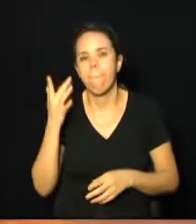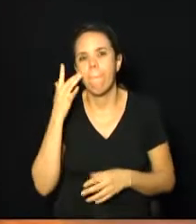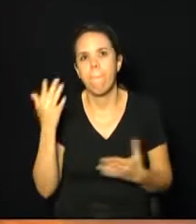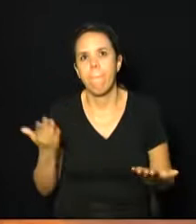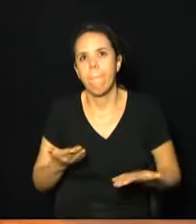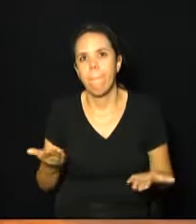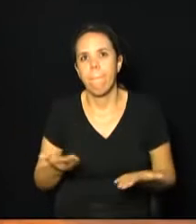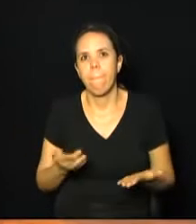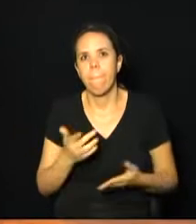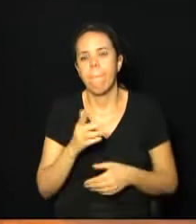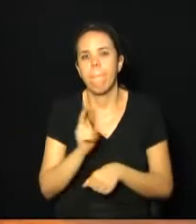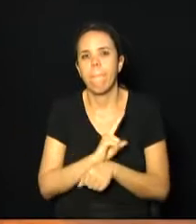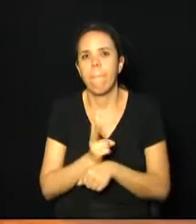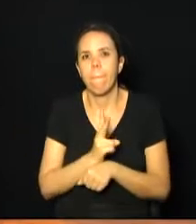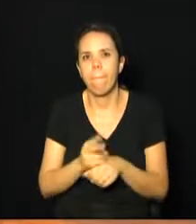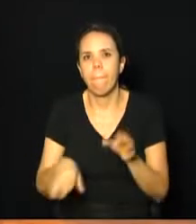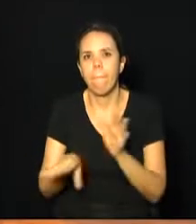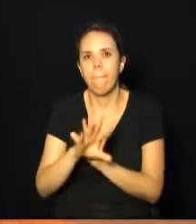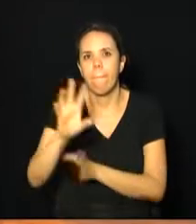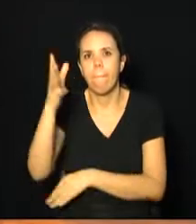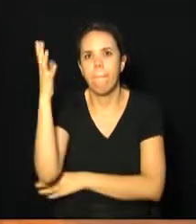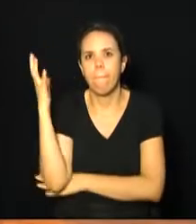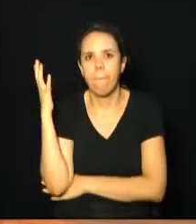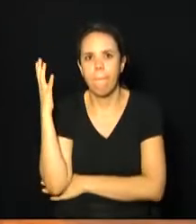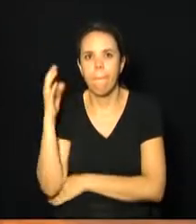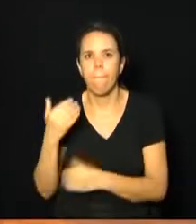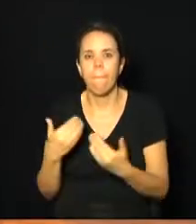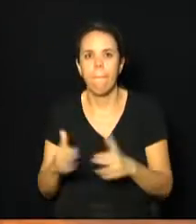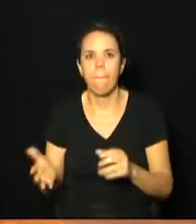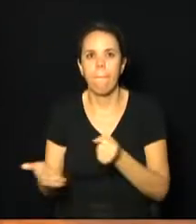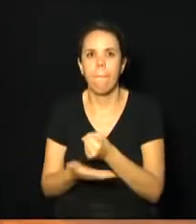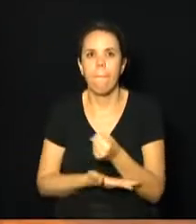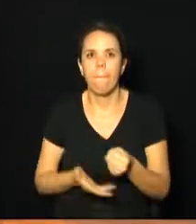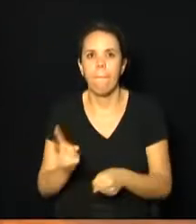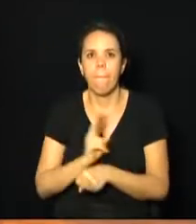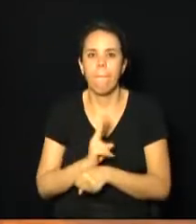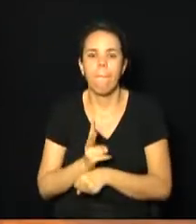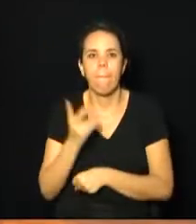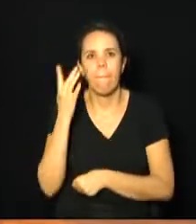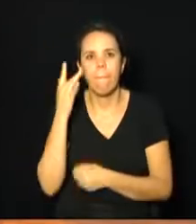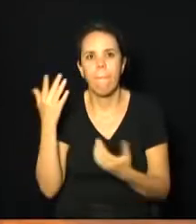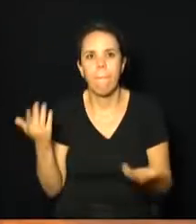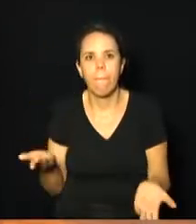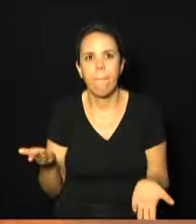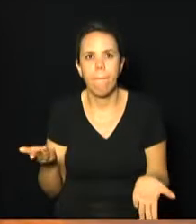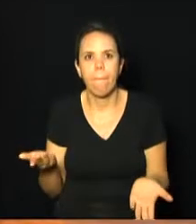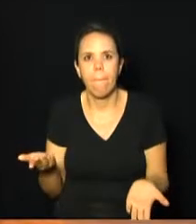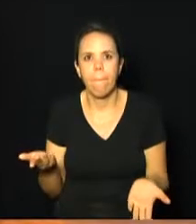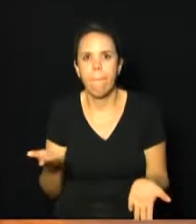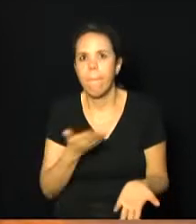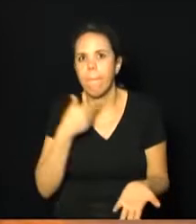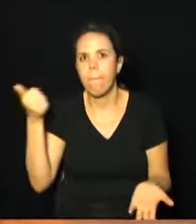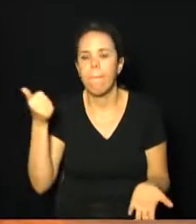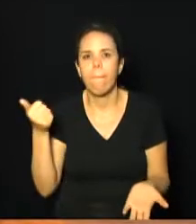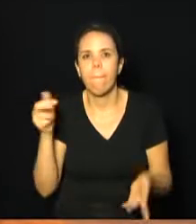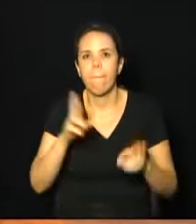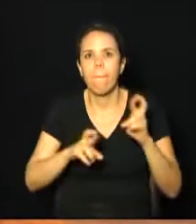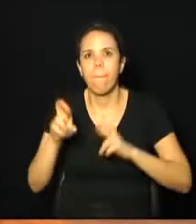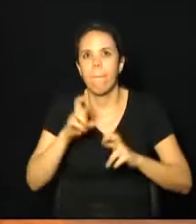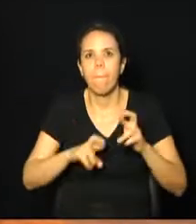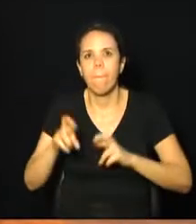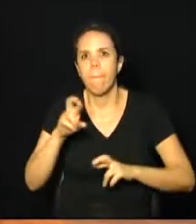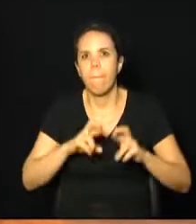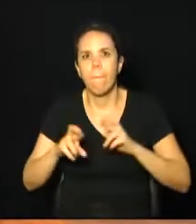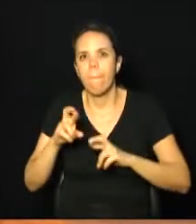agora com a Guarda Ambiental chegando, né, vai inaugurar a base da Guarda Ambiental, eu acho que vai ficar bem melhor para fiscalizar,